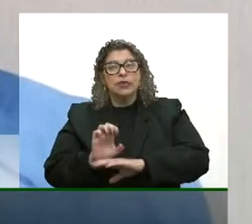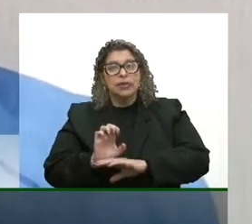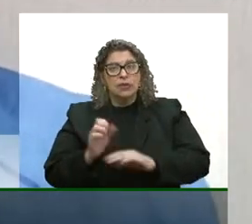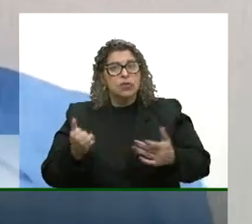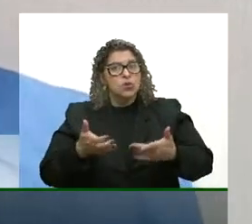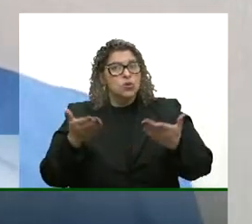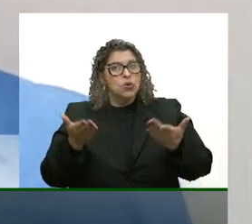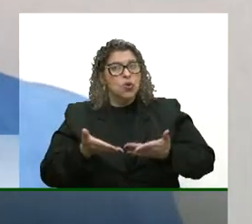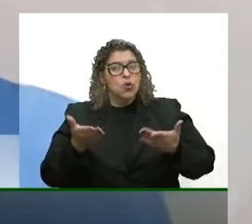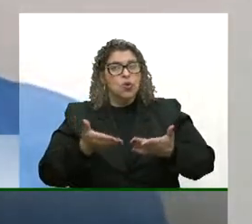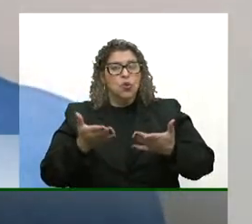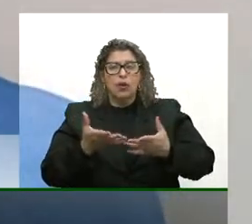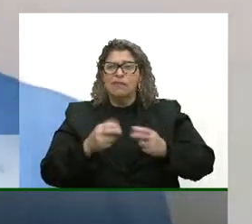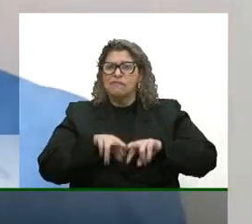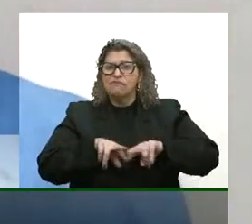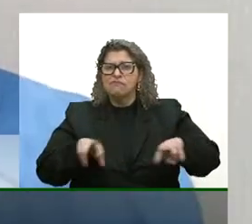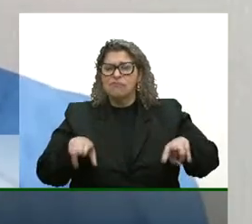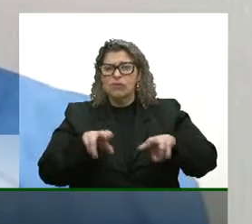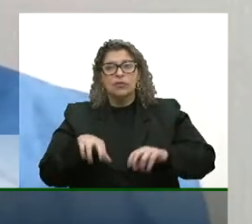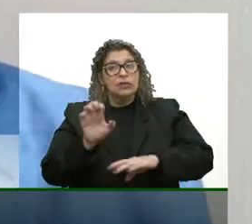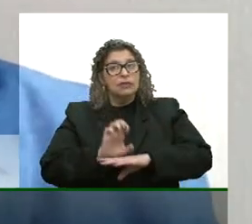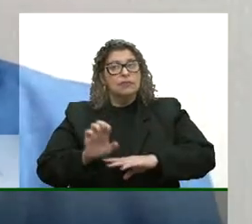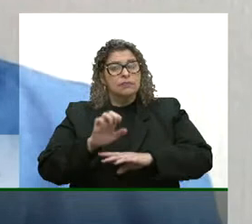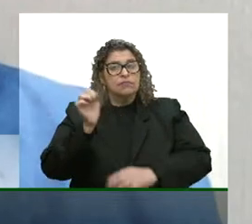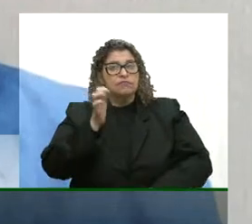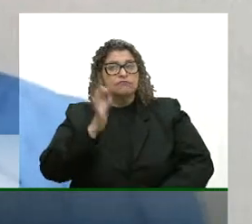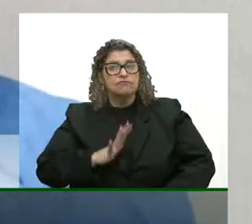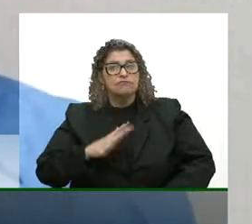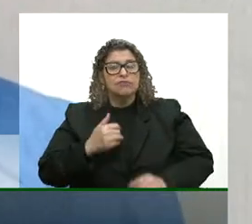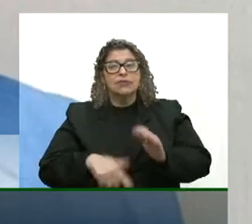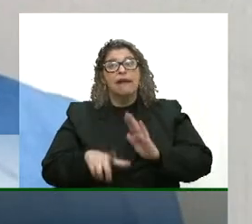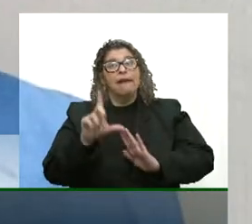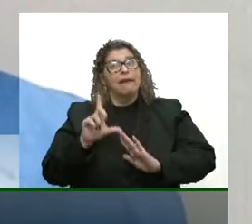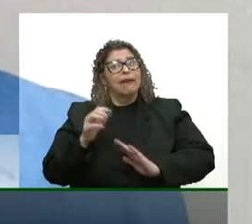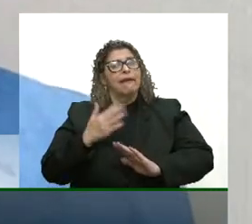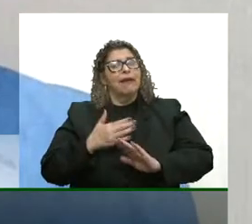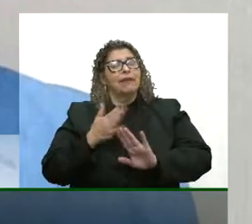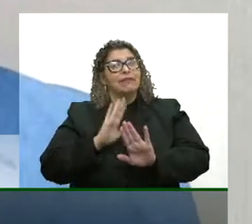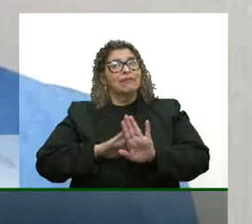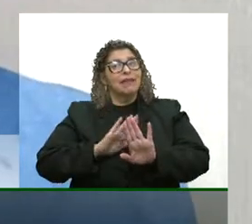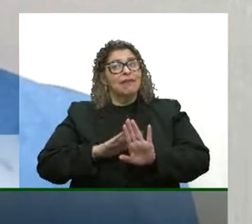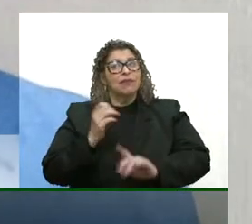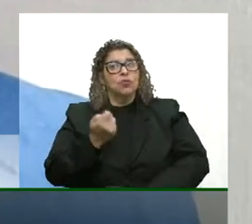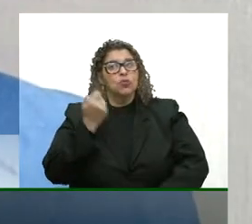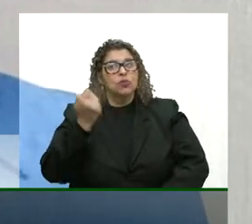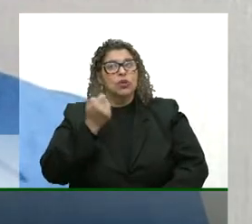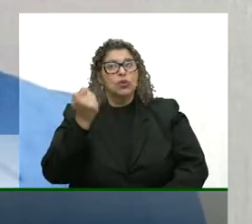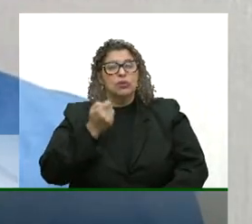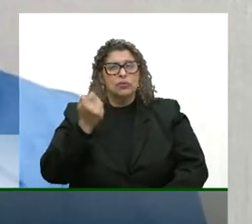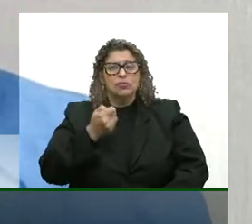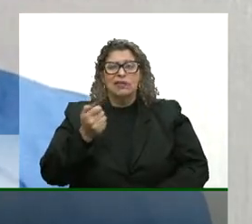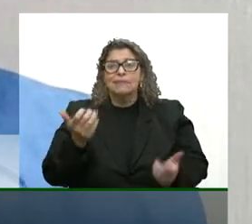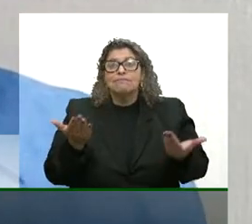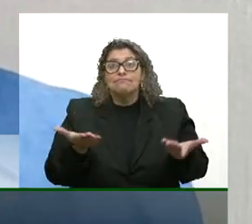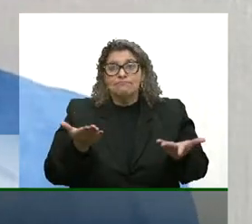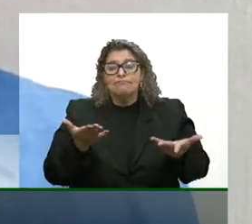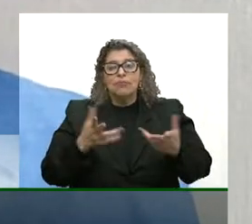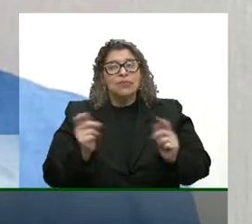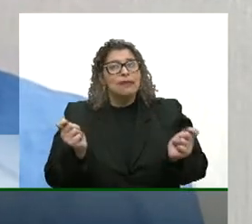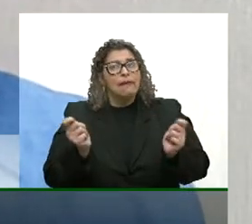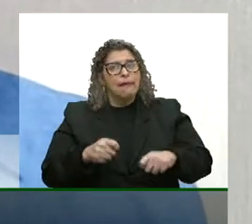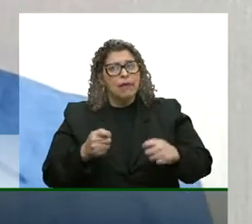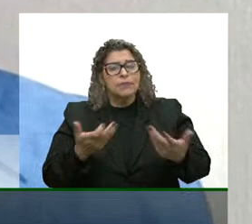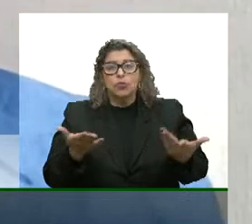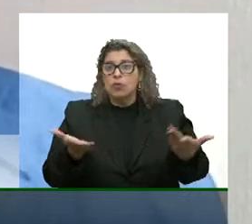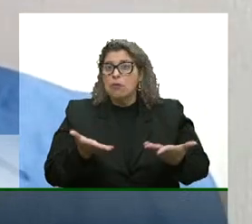hoje, muitos estados da federação que em um momento estiveram atrás do Rio Grande do Sul se demonstram com um cenário muito mais apto, um cenário